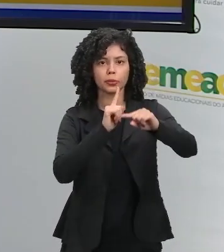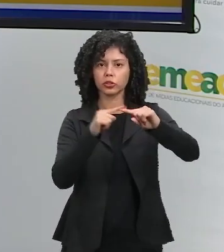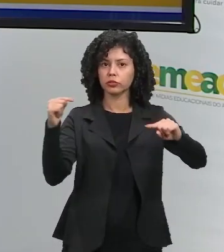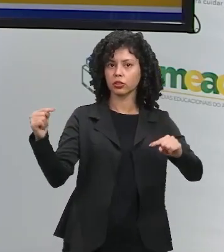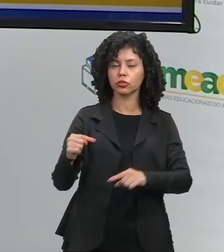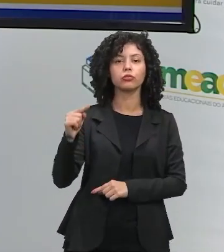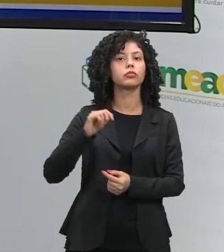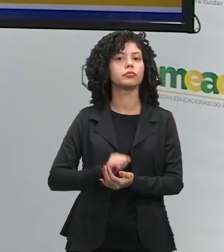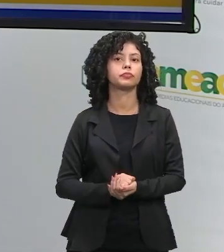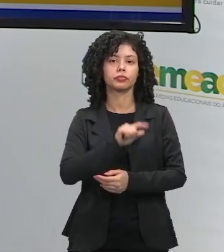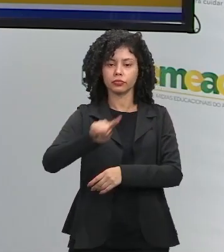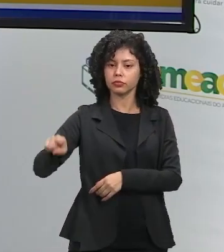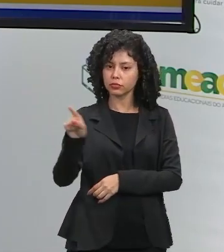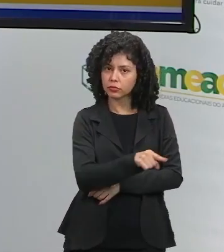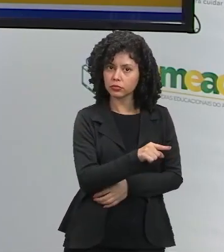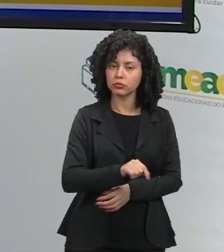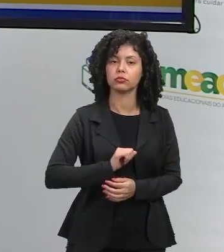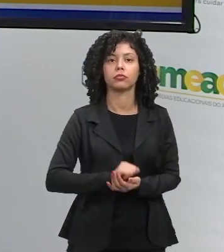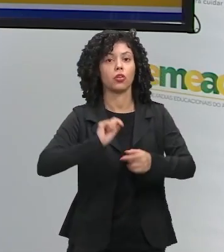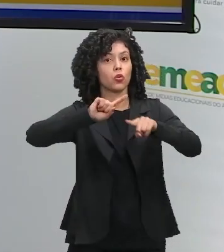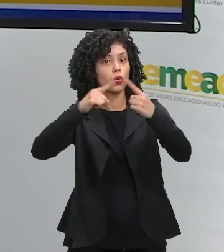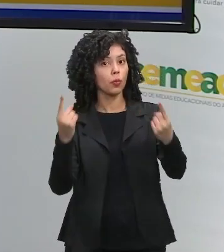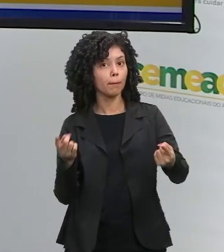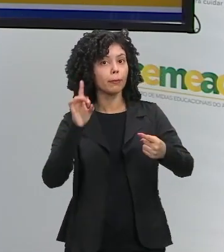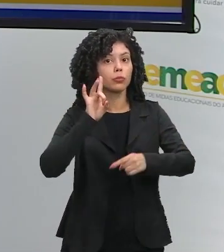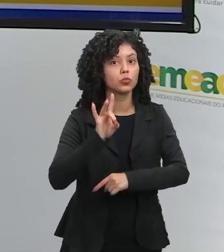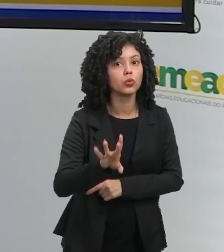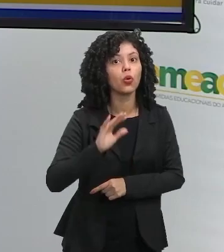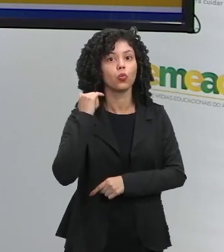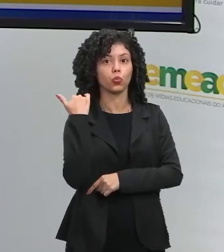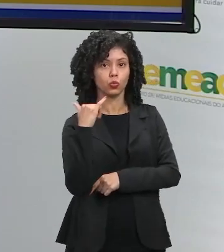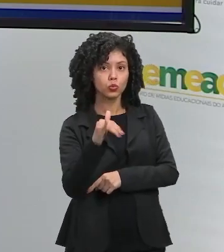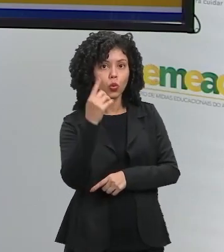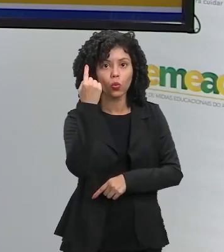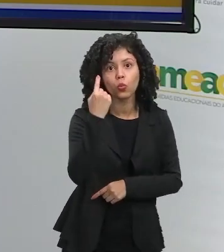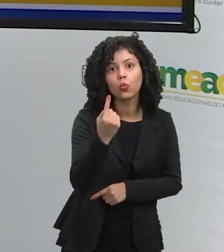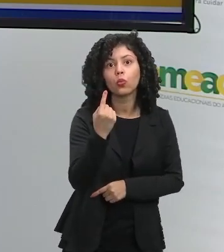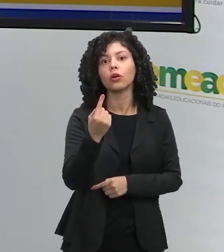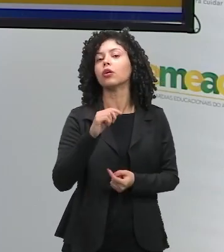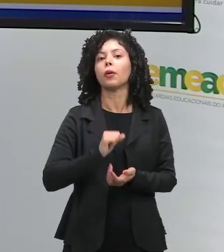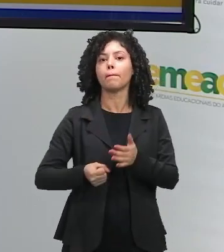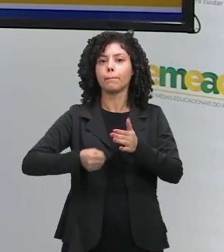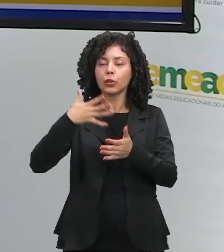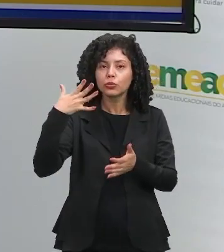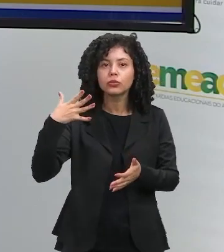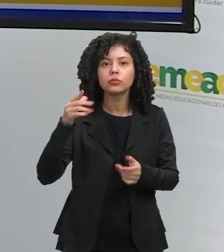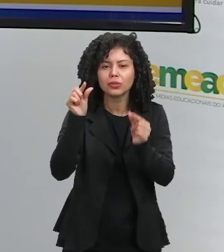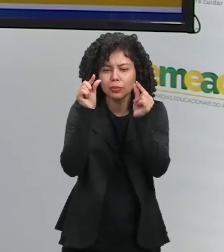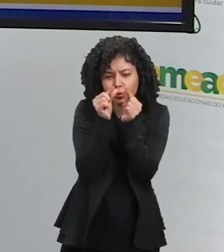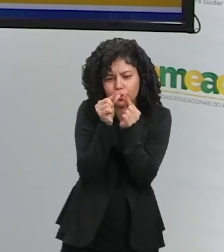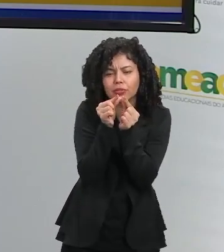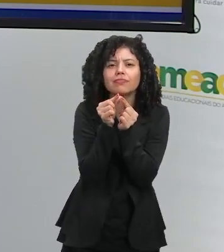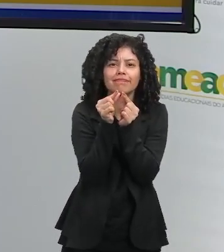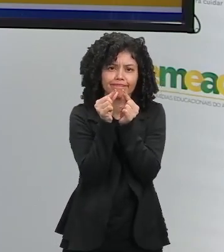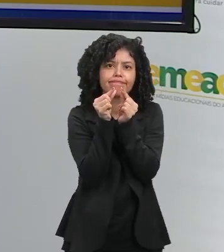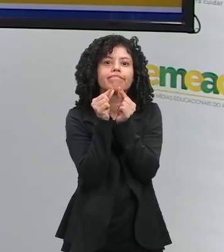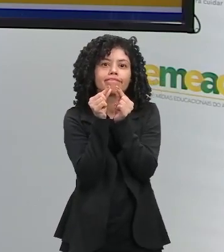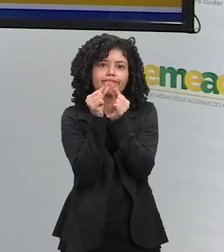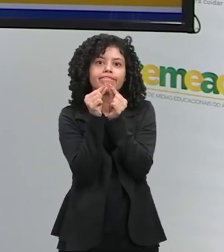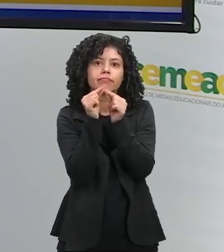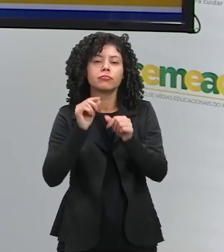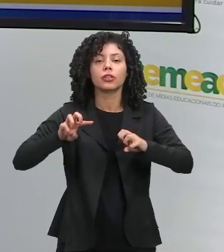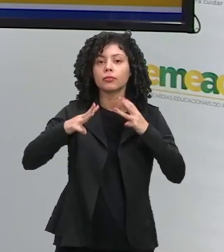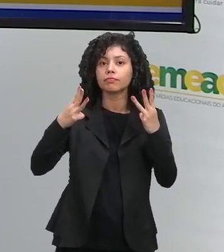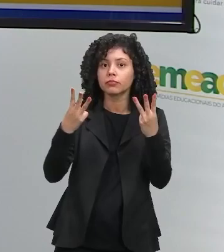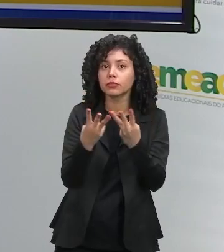três partículas subatômicas. Só que como o elétron ele é uma partícula muito, muito, muito pequena, então a